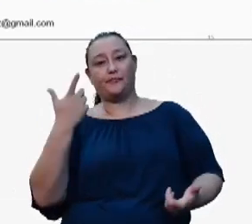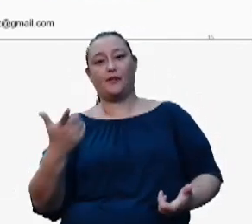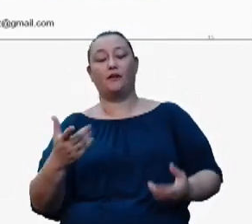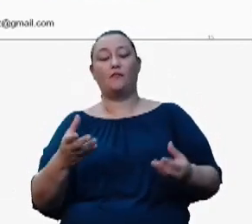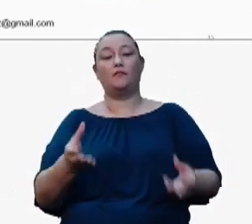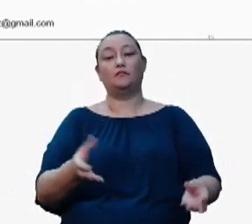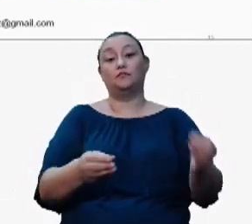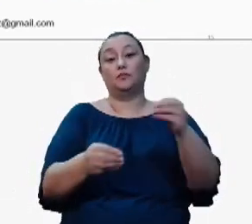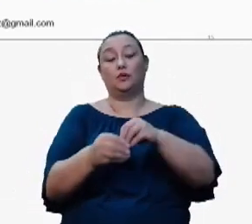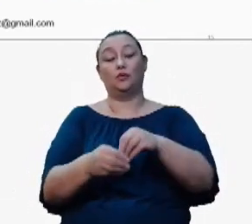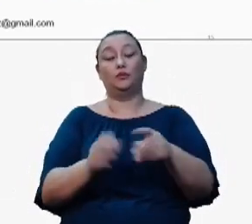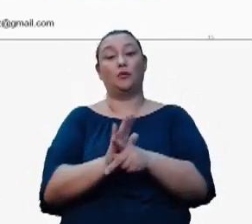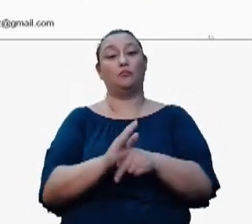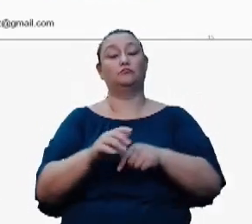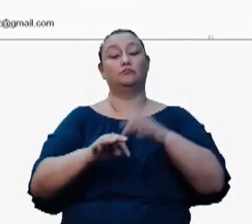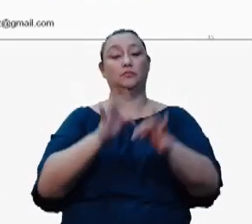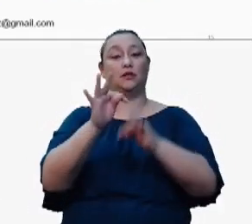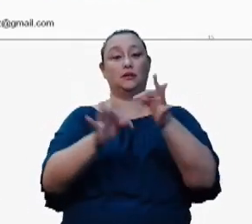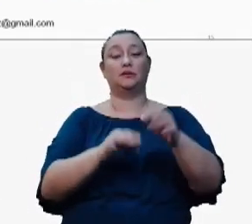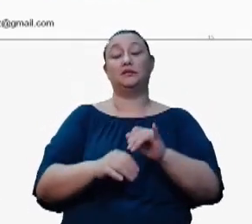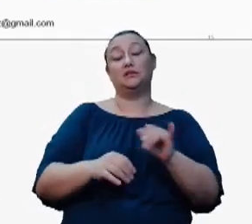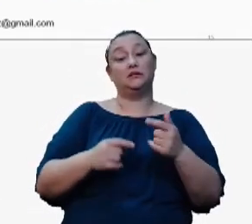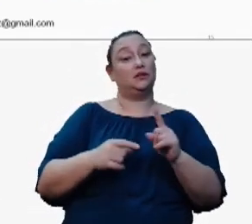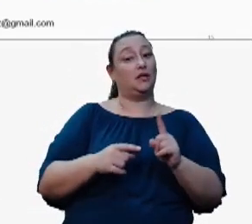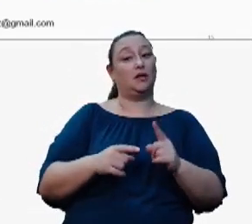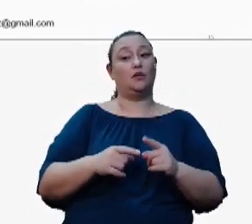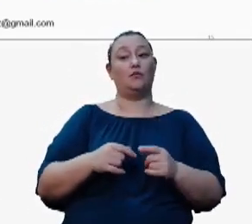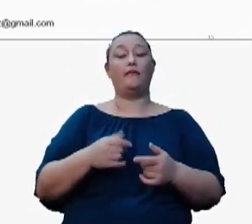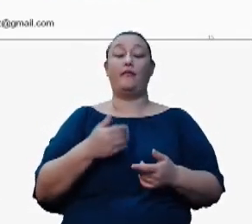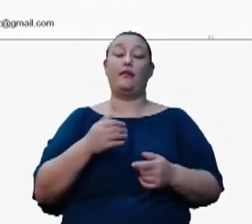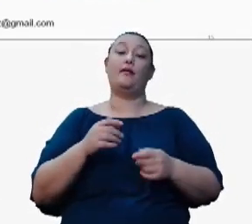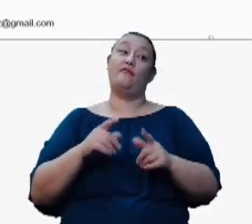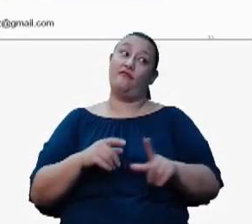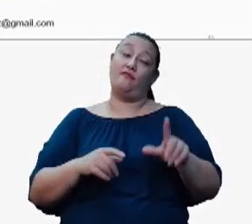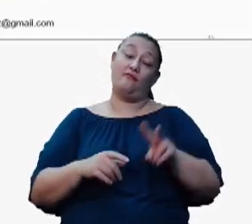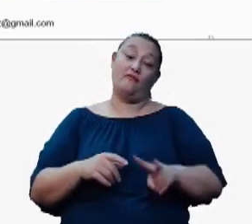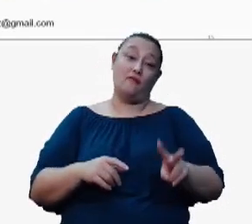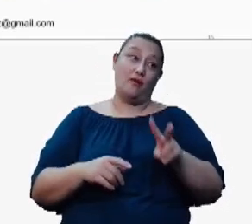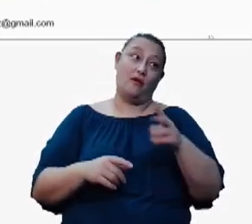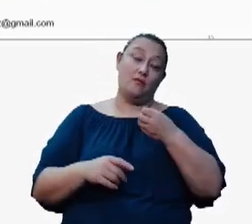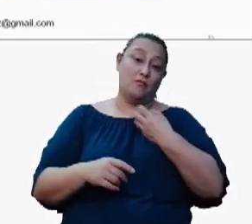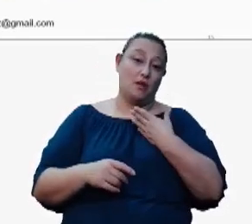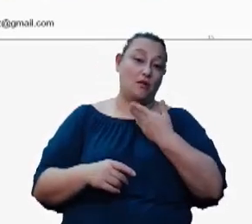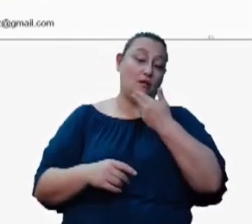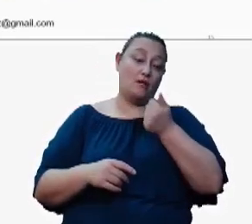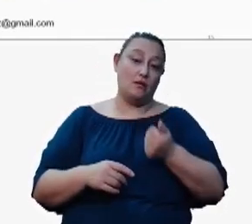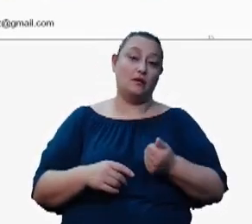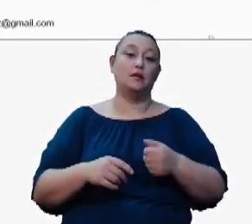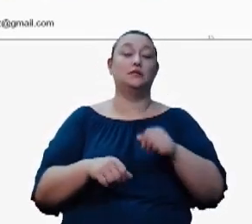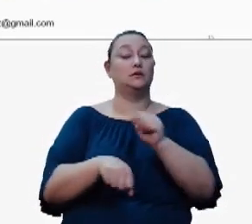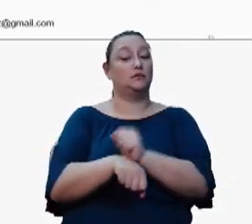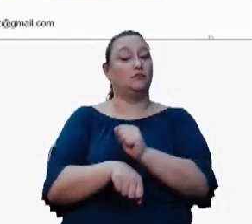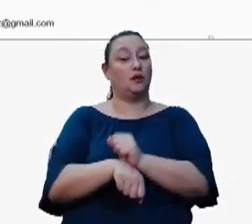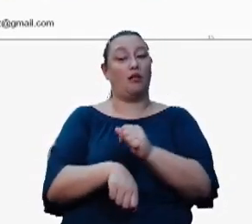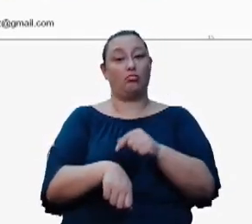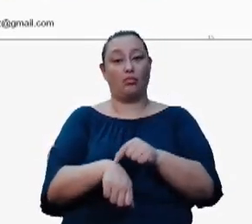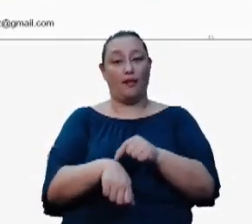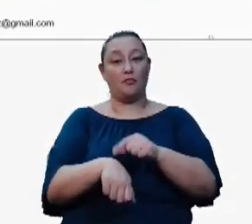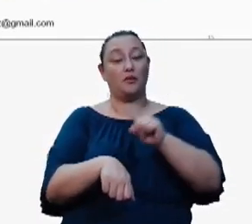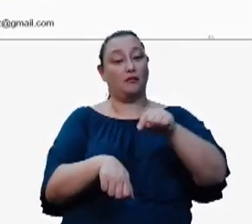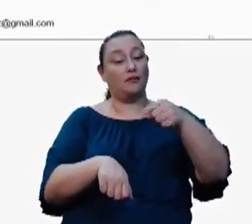incluído no tratamento. Se não, na verdade, até que vale a pena esperar o tempo e